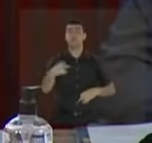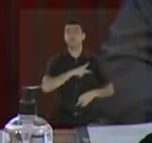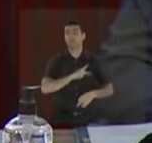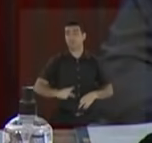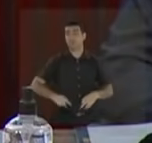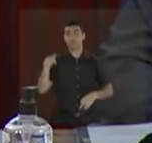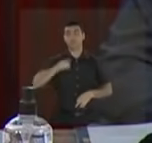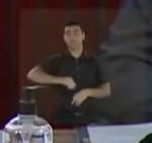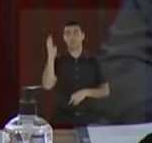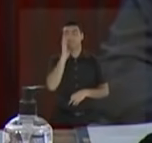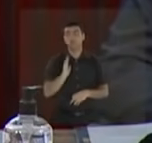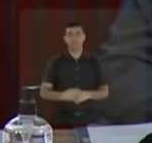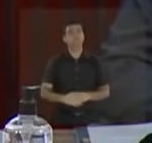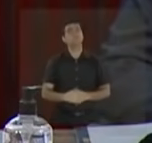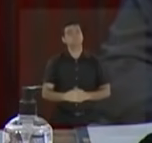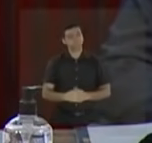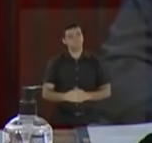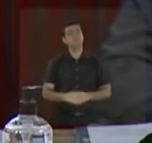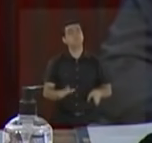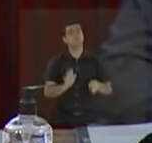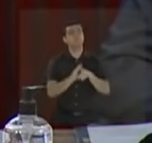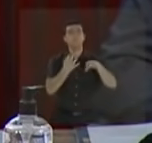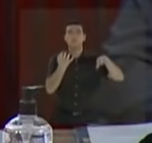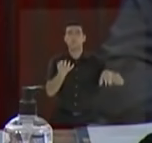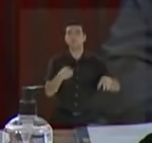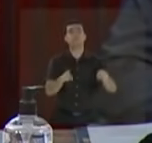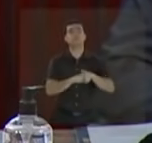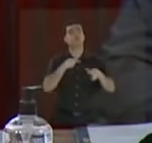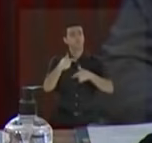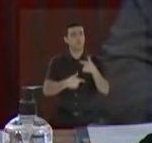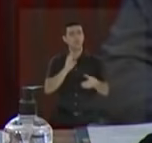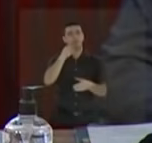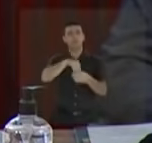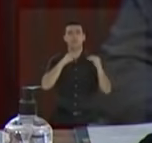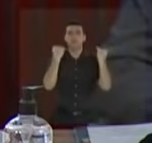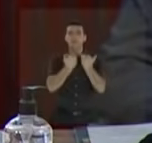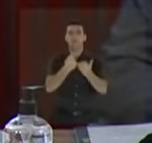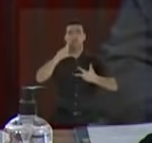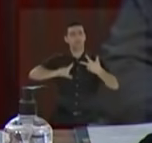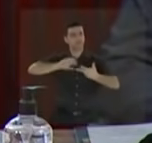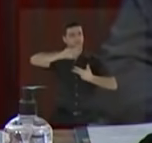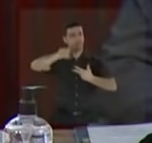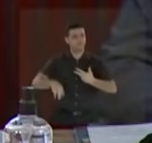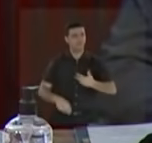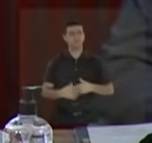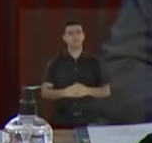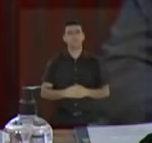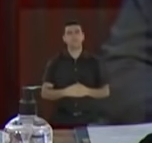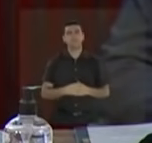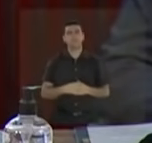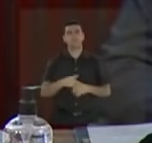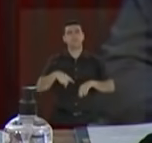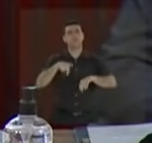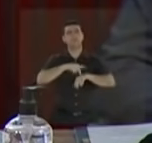mudanças ocorrem com certa frequência né Paulo é que eu acho que o Tom era mais elevado dos dois lados né que você chegou o momento em que